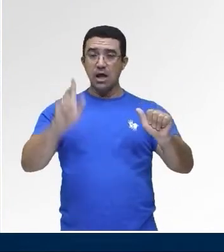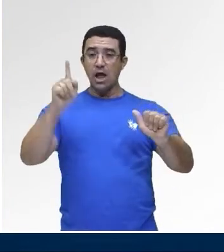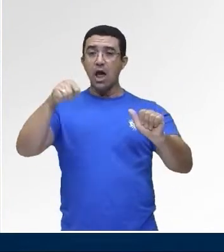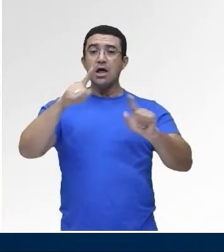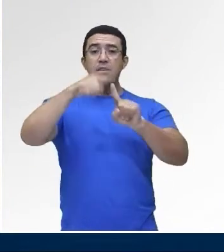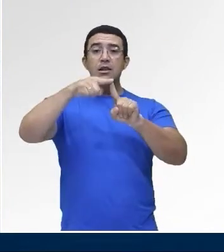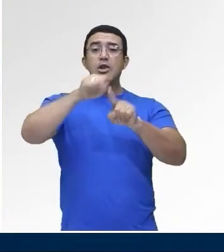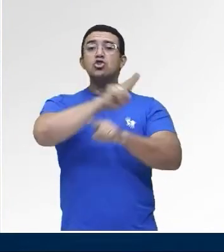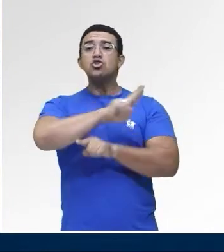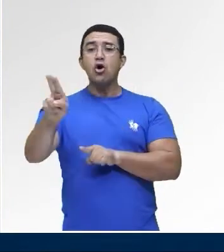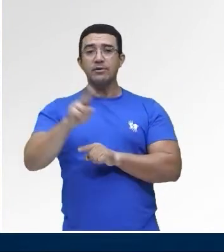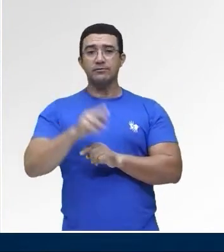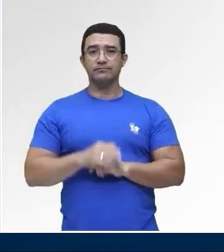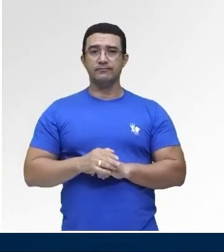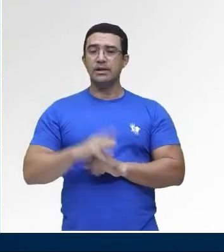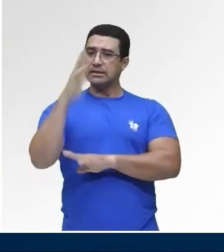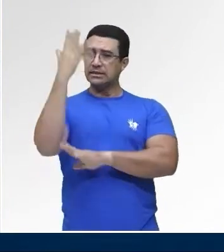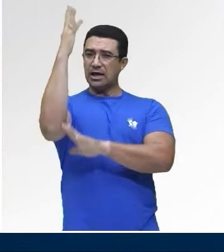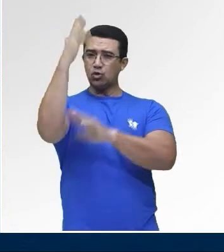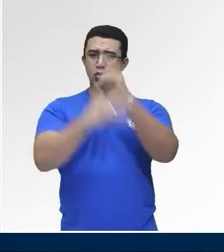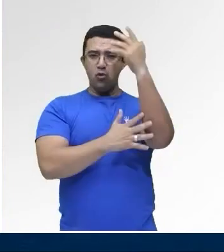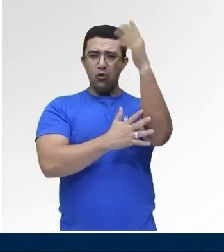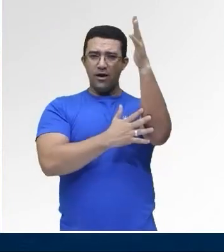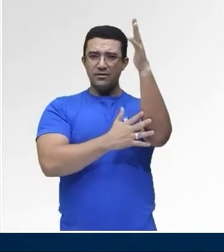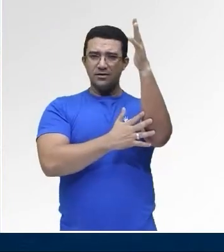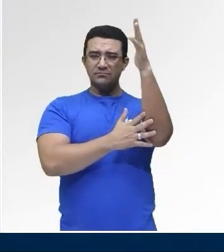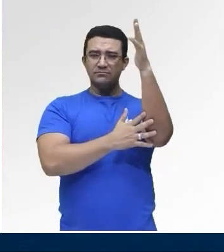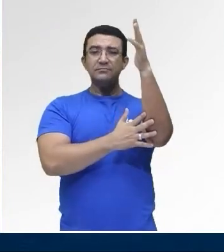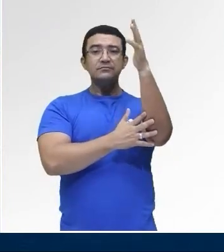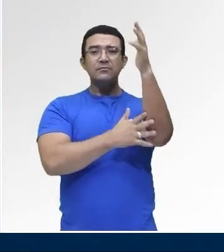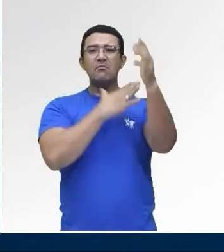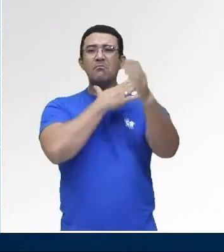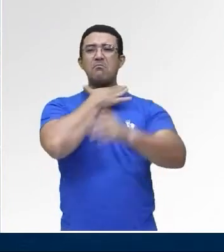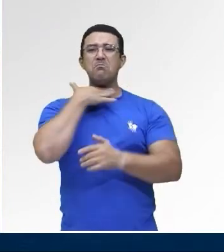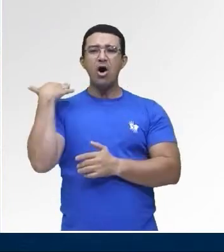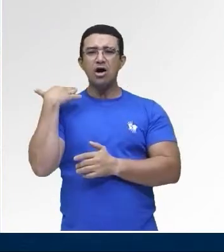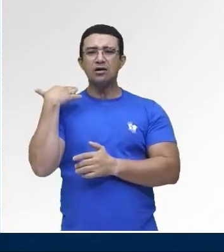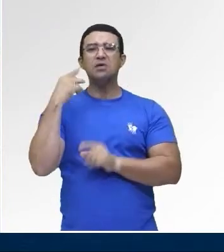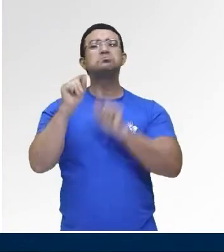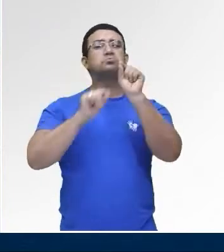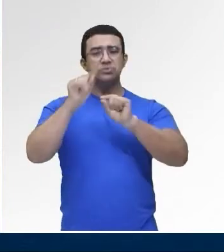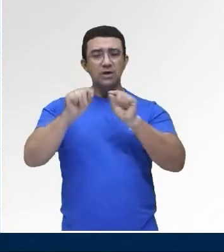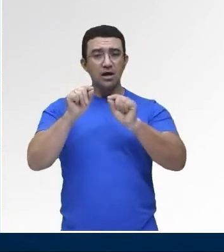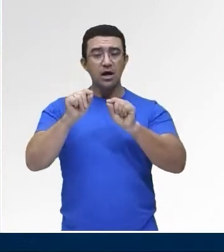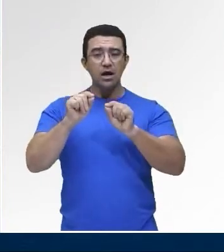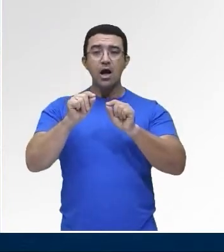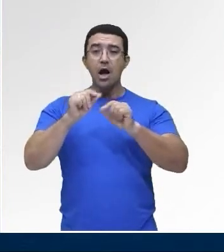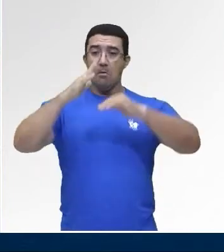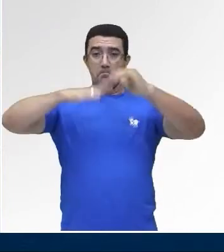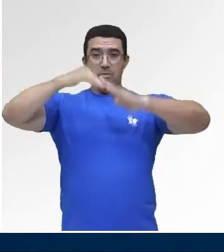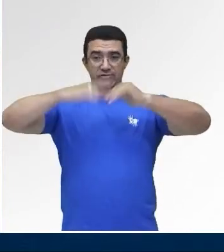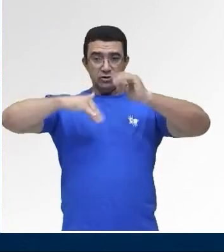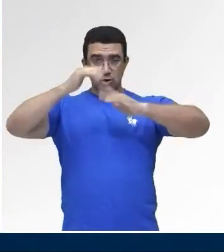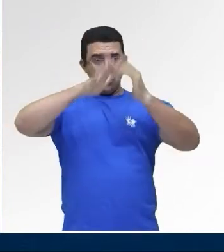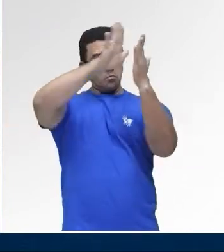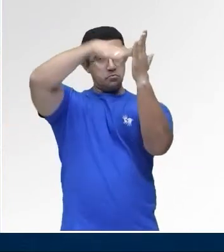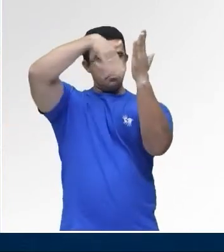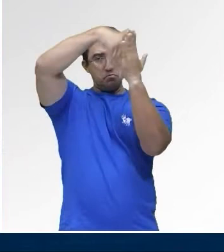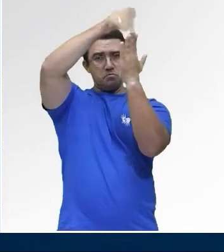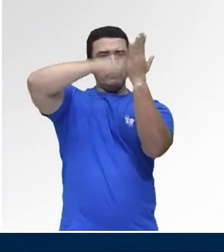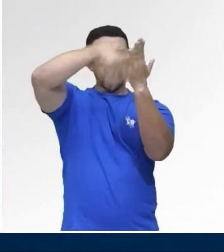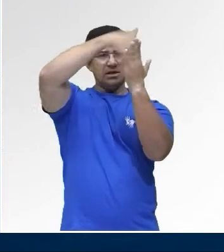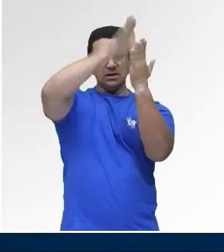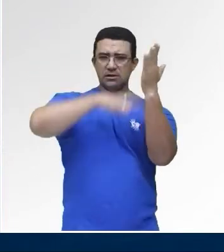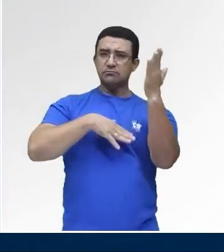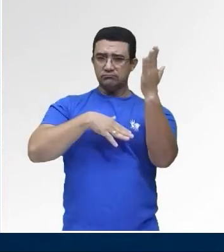nas artes plásticas, chama-se natureza morta, né? Em que o artista, ele vai pintar com